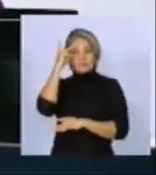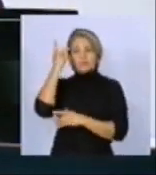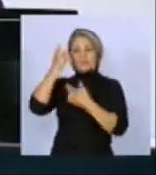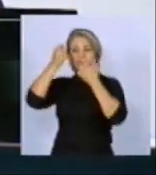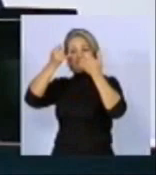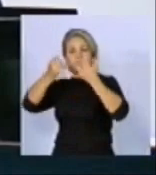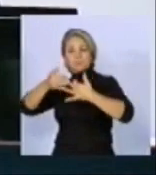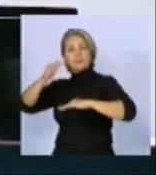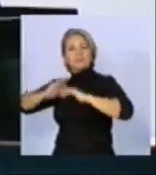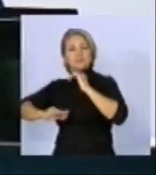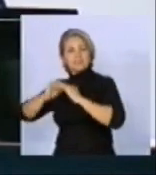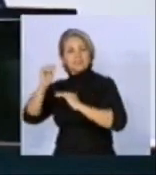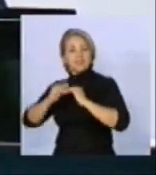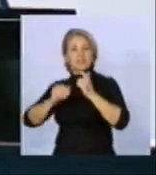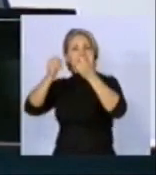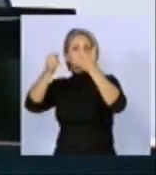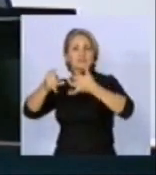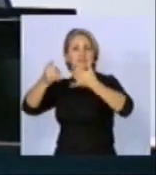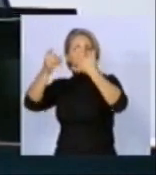a